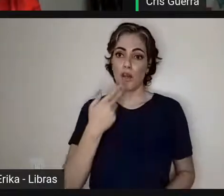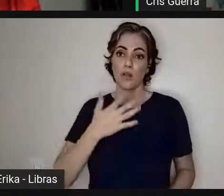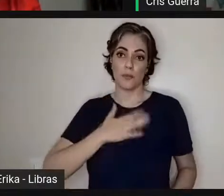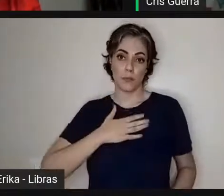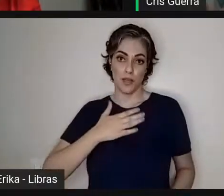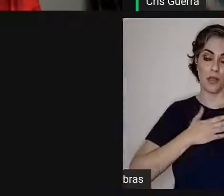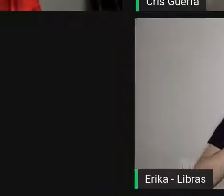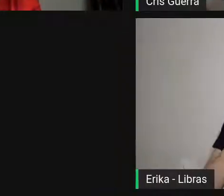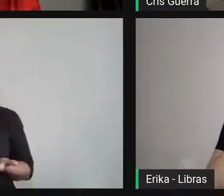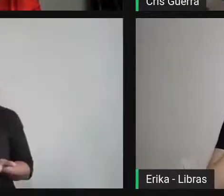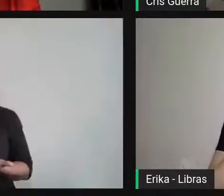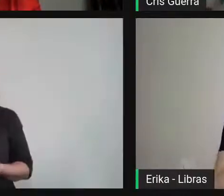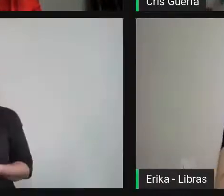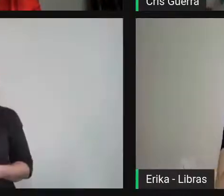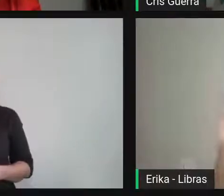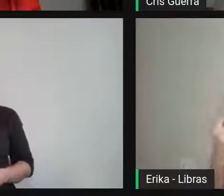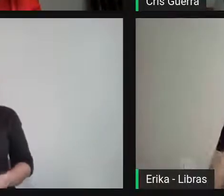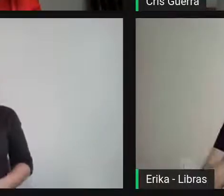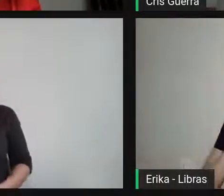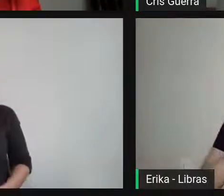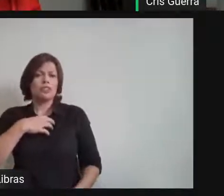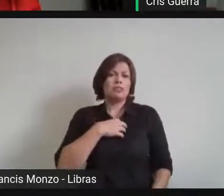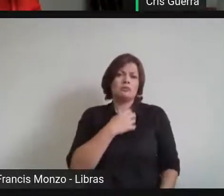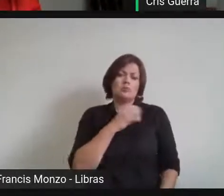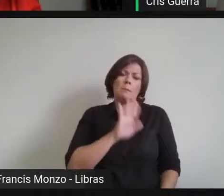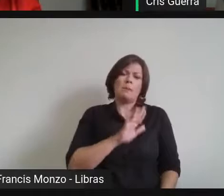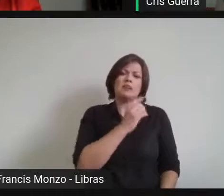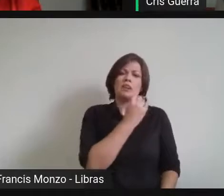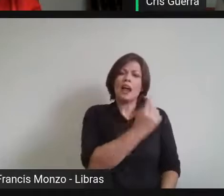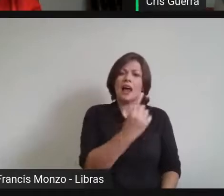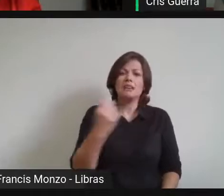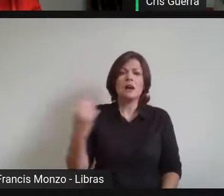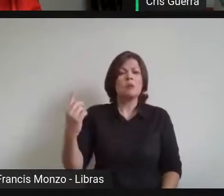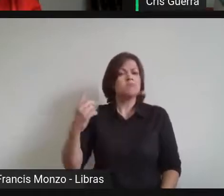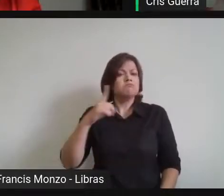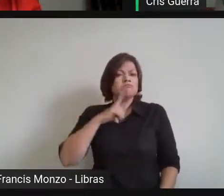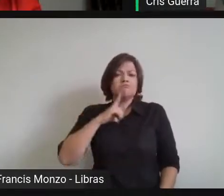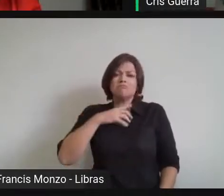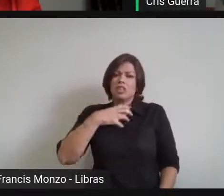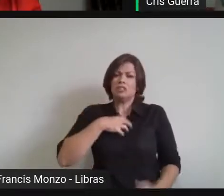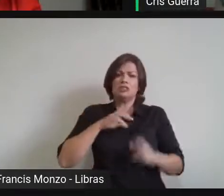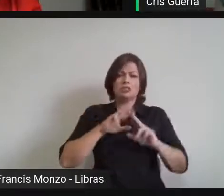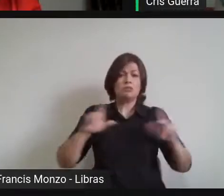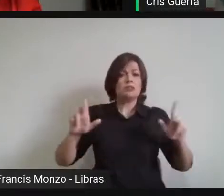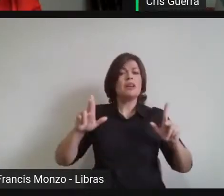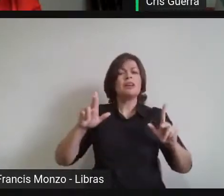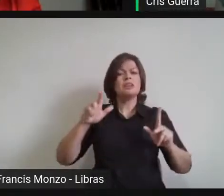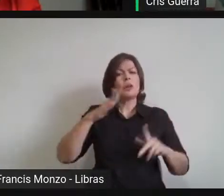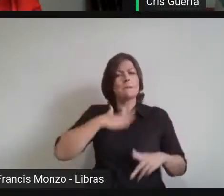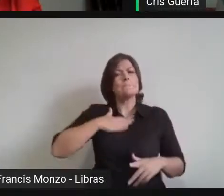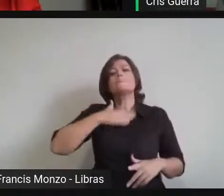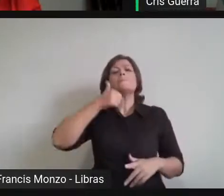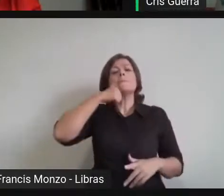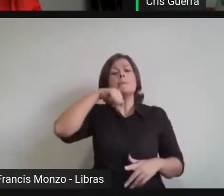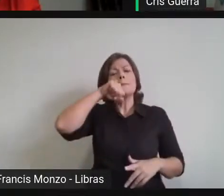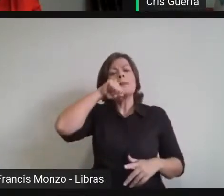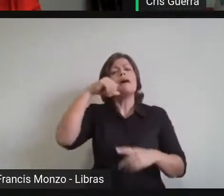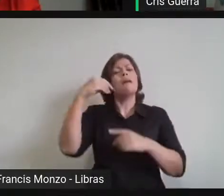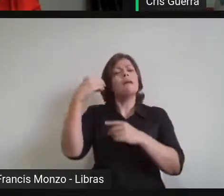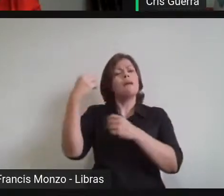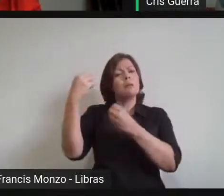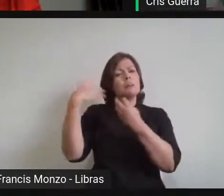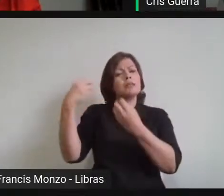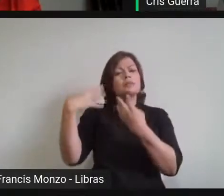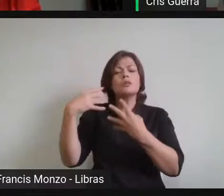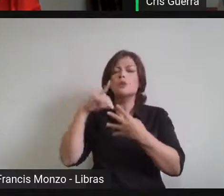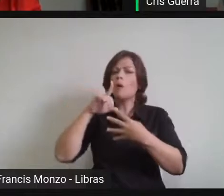né? Cada um faz como quiser, mas eu acho que eu fui ensinada pela minha mãe, que a mamãe era muito prática, ela teve 5